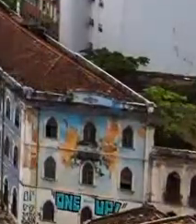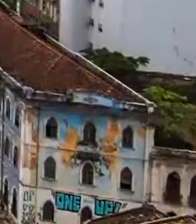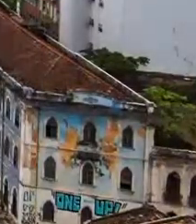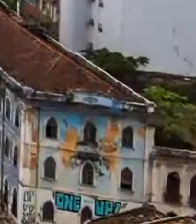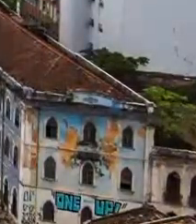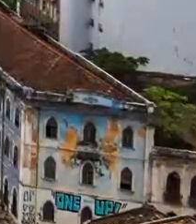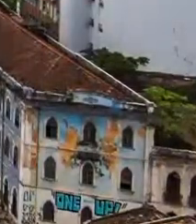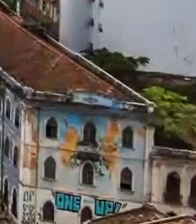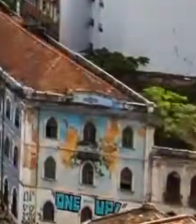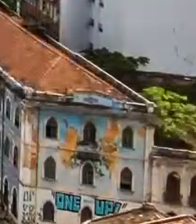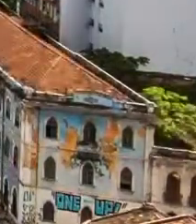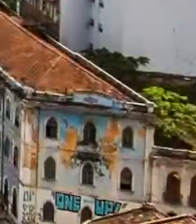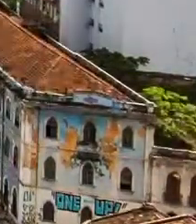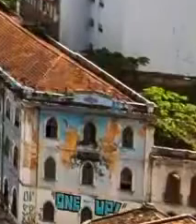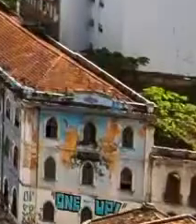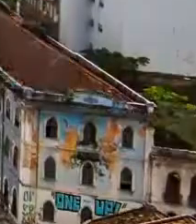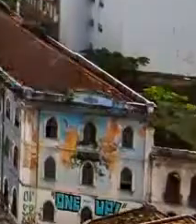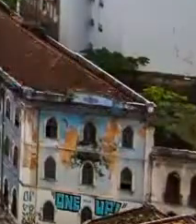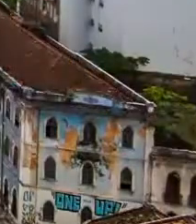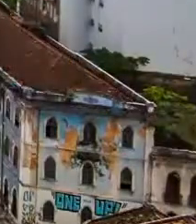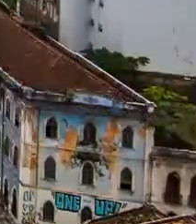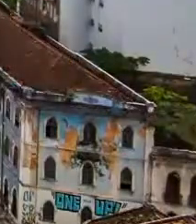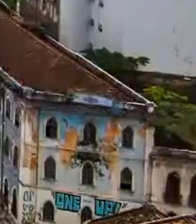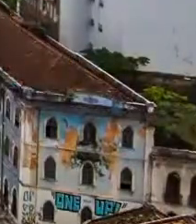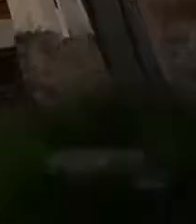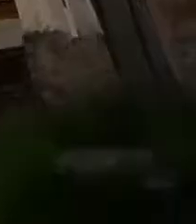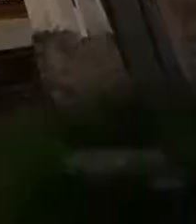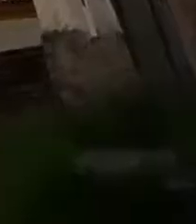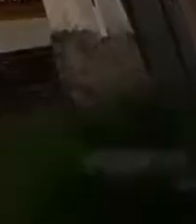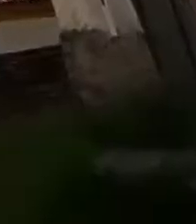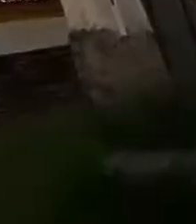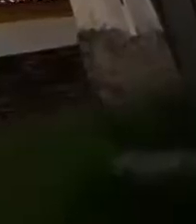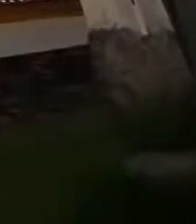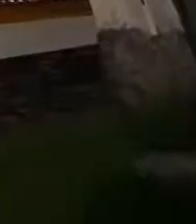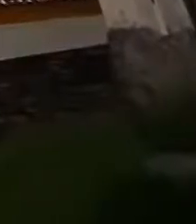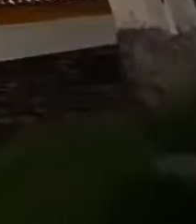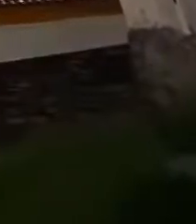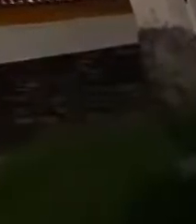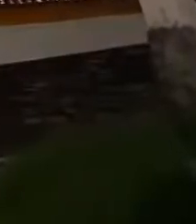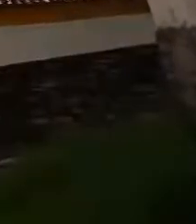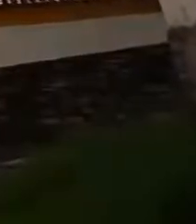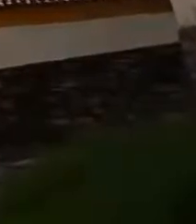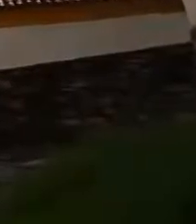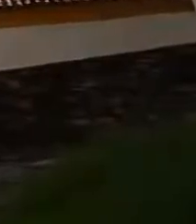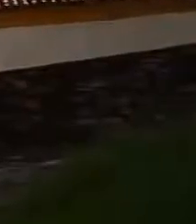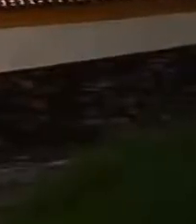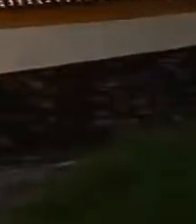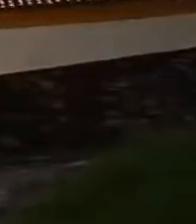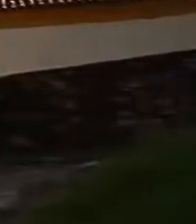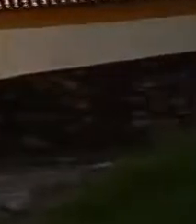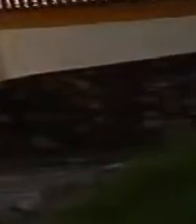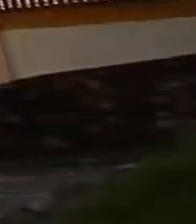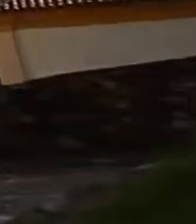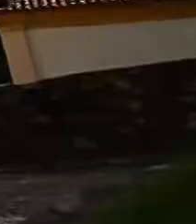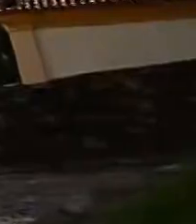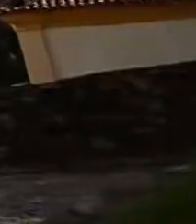de amor e de esperança, terra desce. Sim, teu formoso céu, risonho